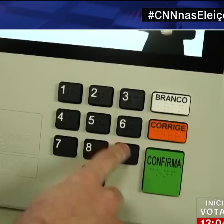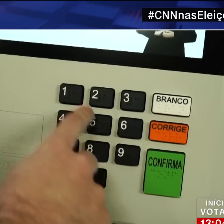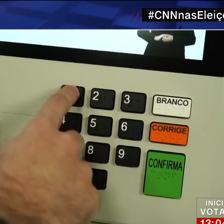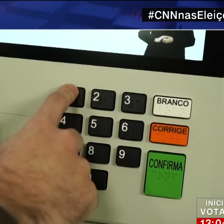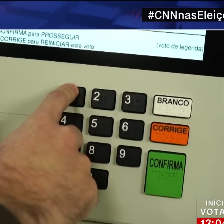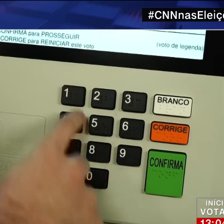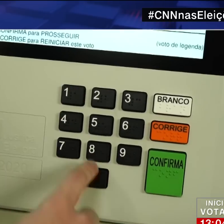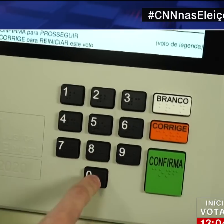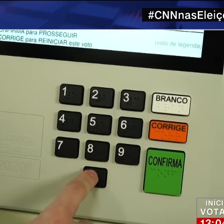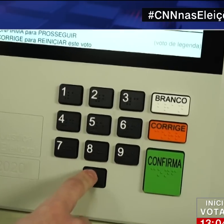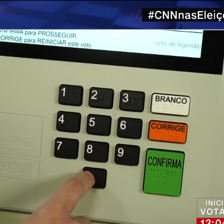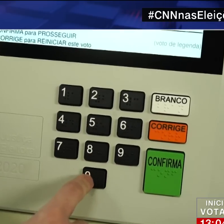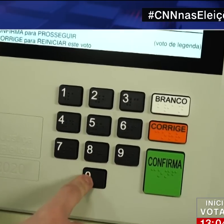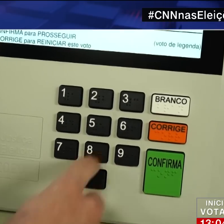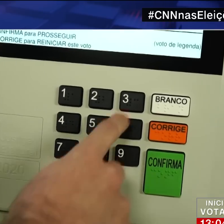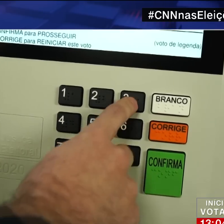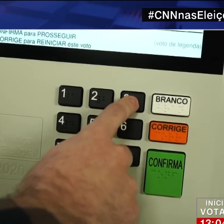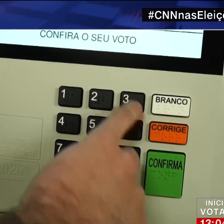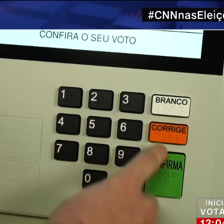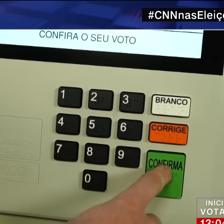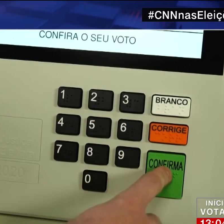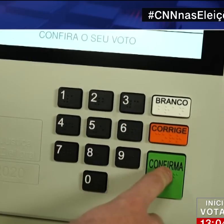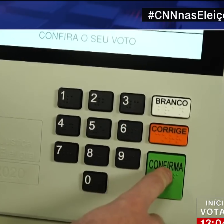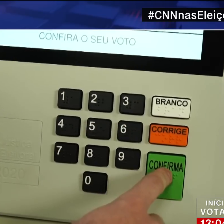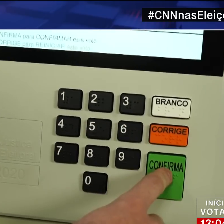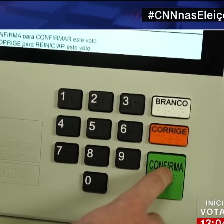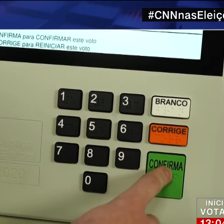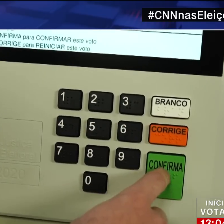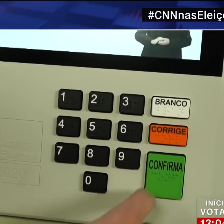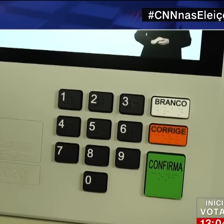voto, alguém te paga para fazer alguma coisa boa?